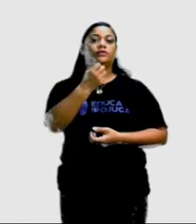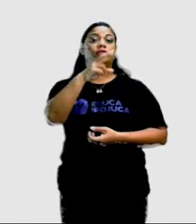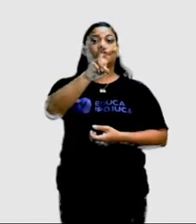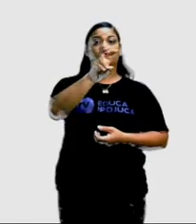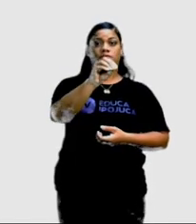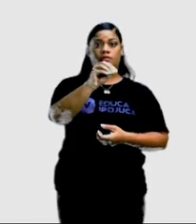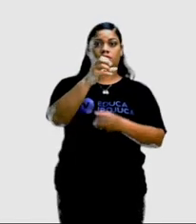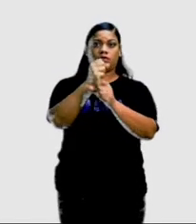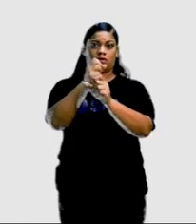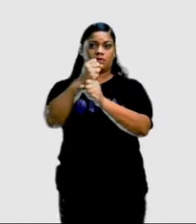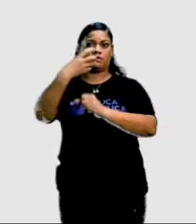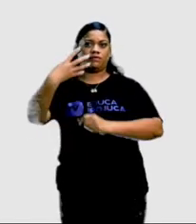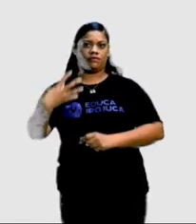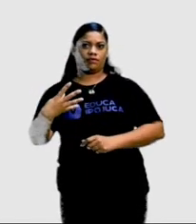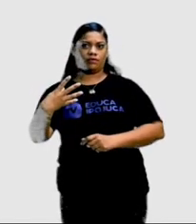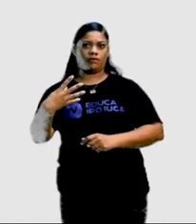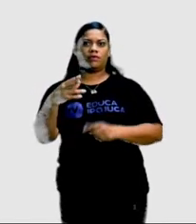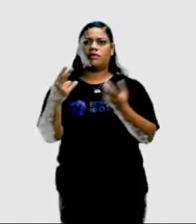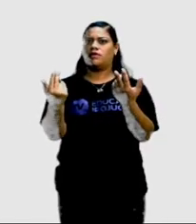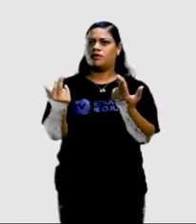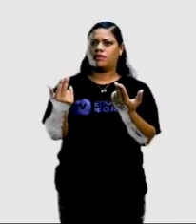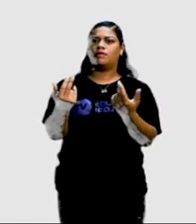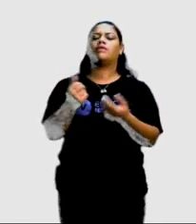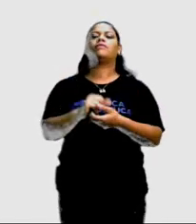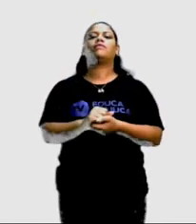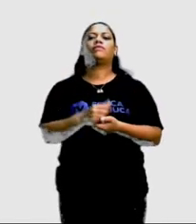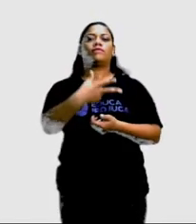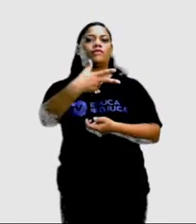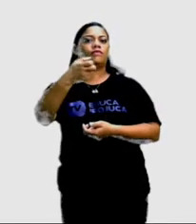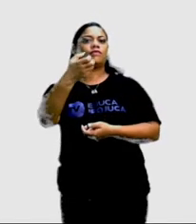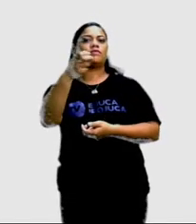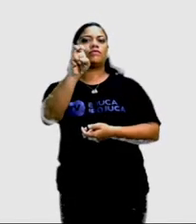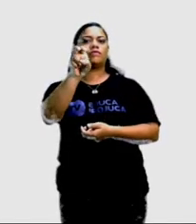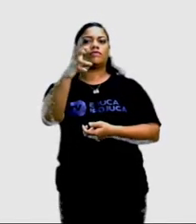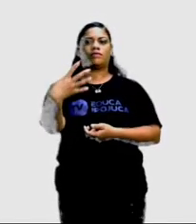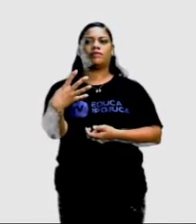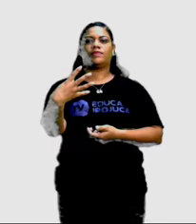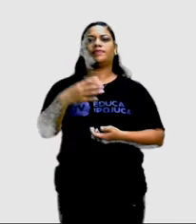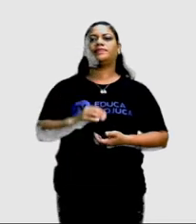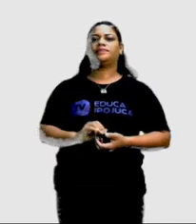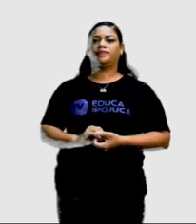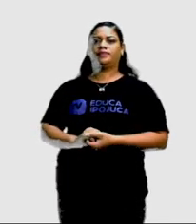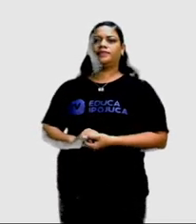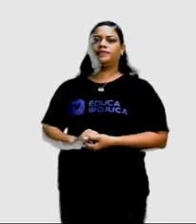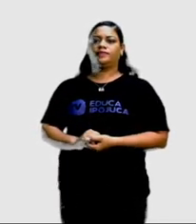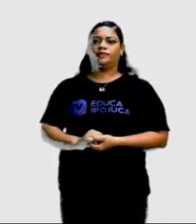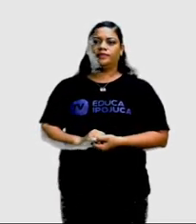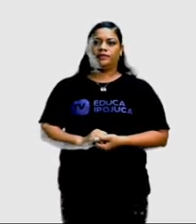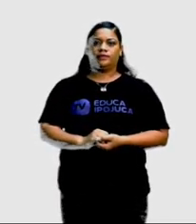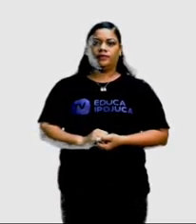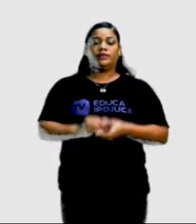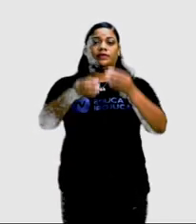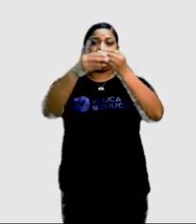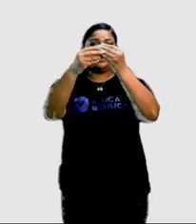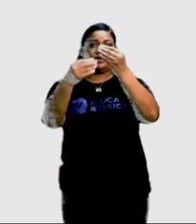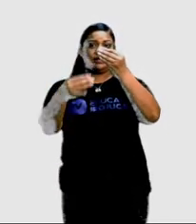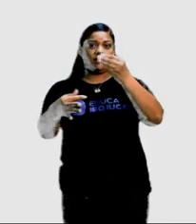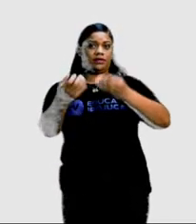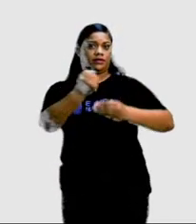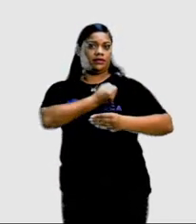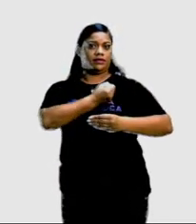Temos 50 mais 4, que é igual a 54. A decomposição de